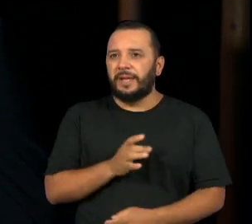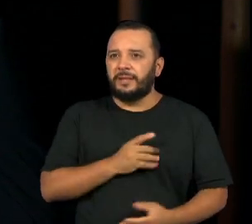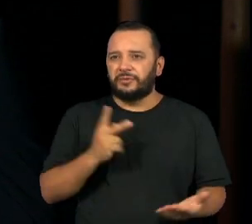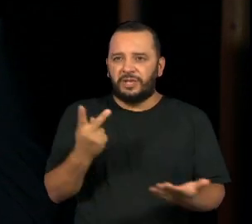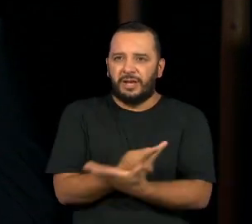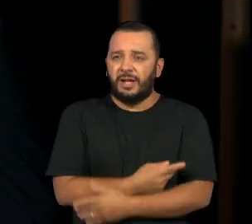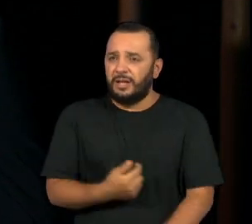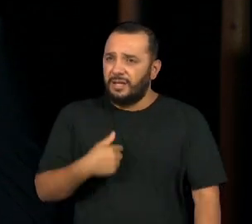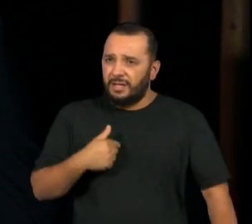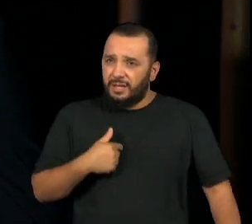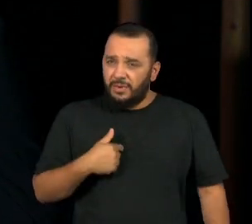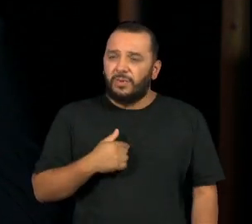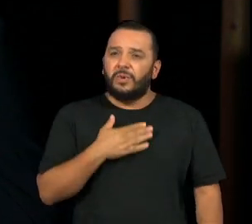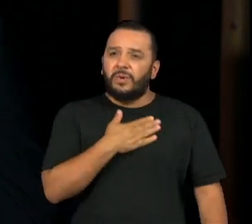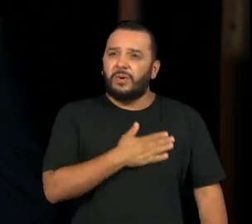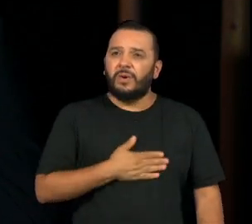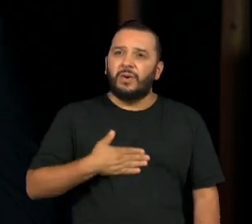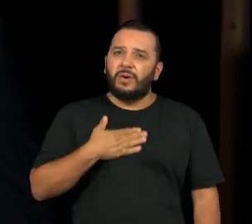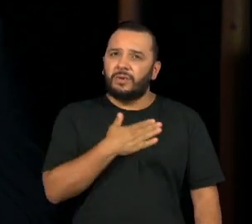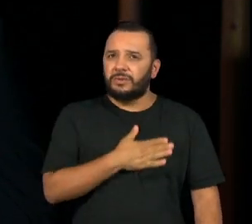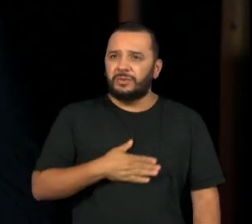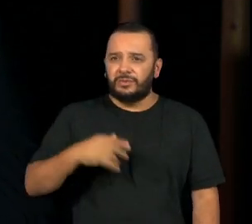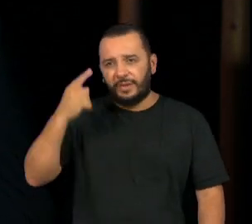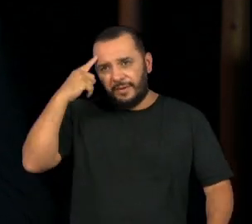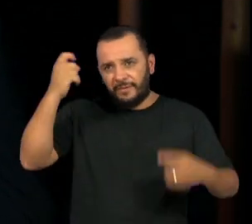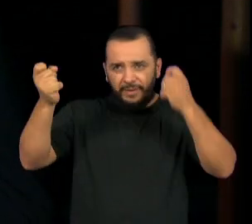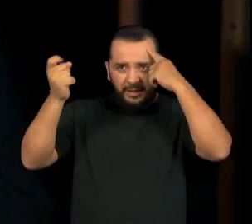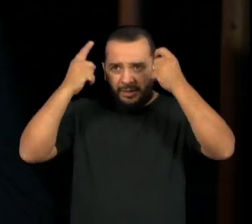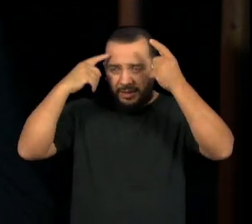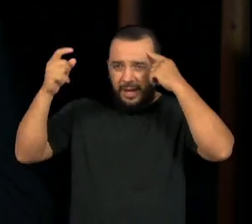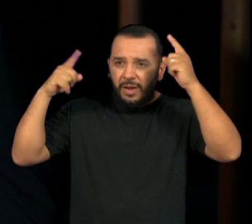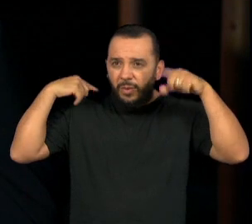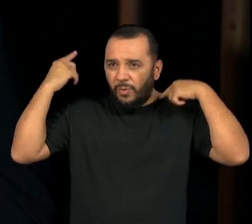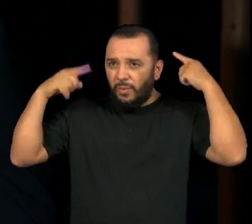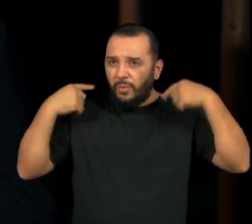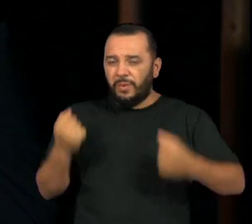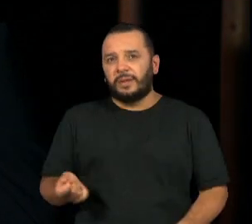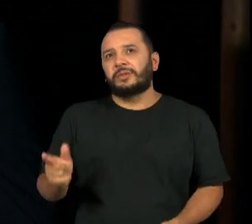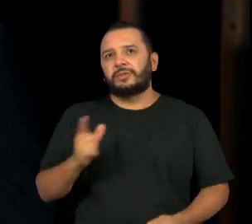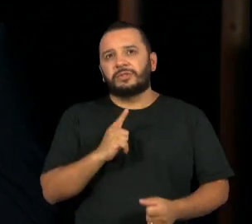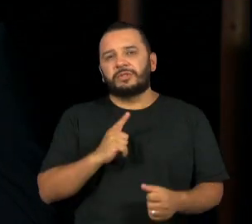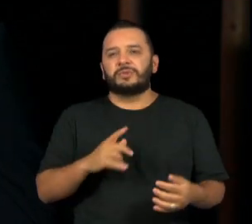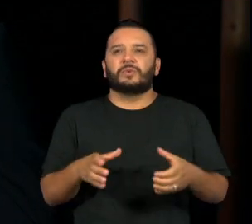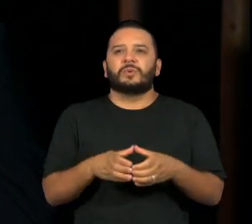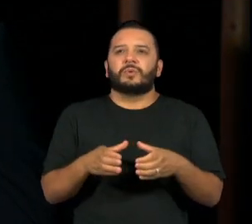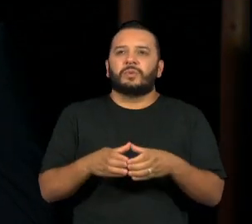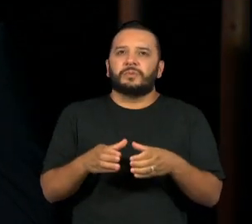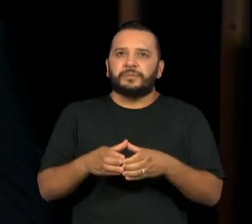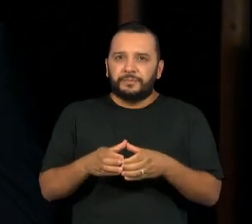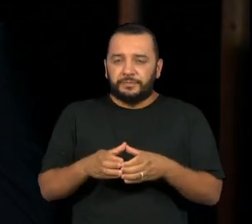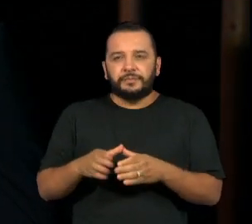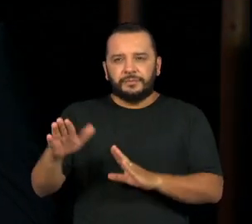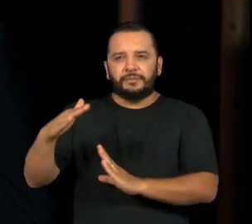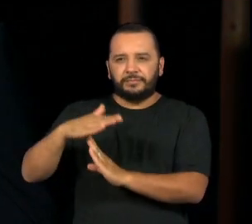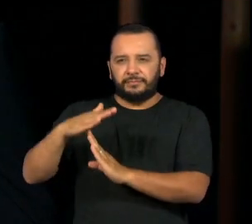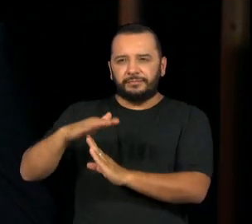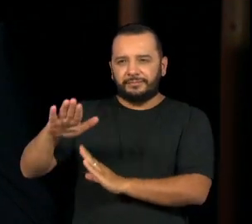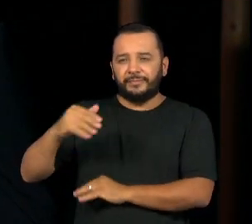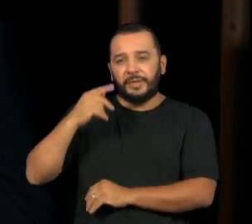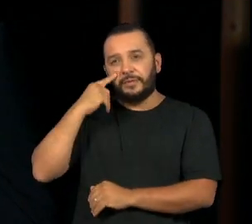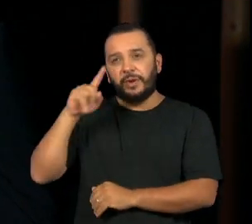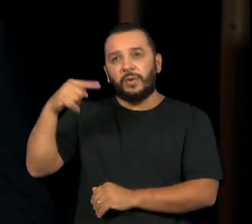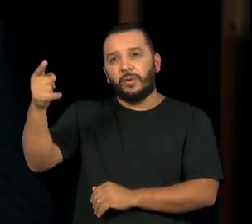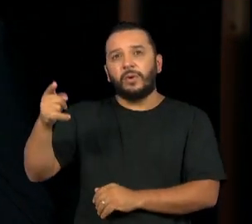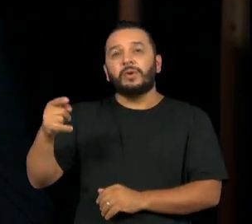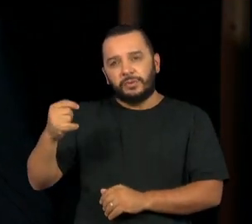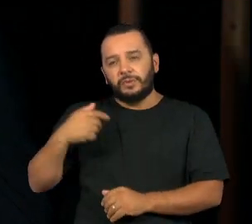eu gosto de inventar loucura. Então, tinha uma banda de 2, vamos dar um tempo, a minha próxima banda vai